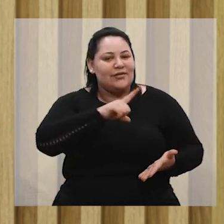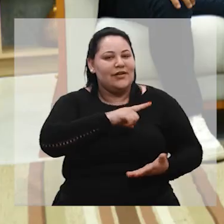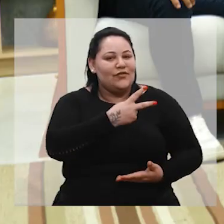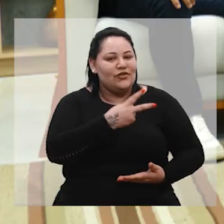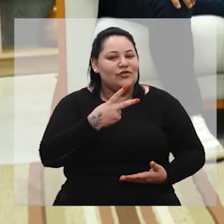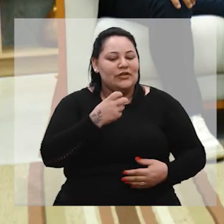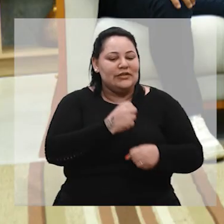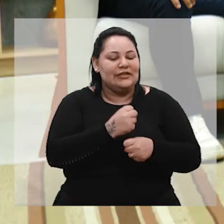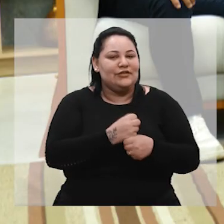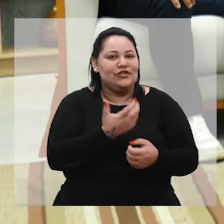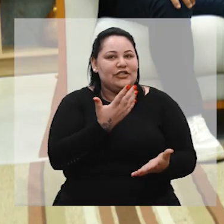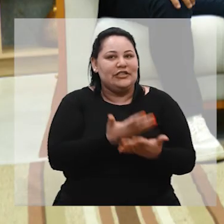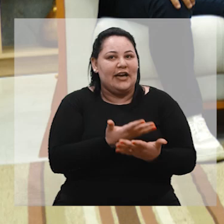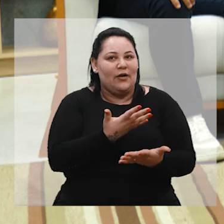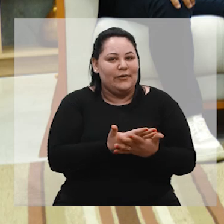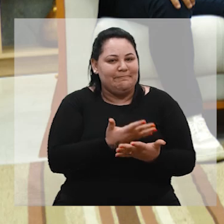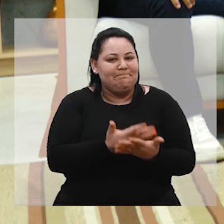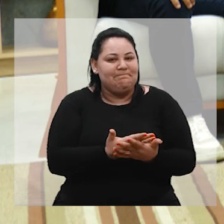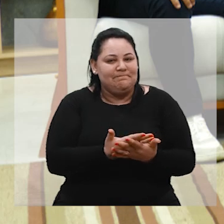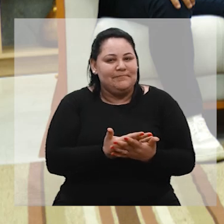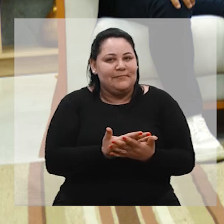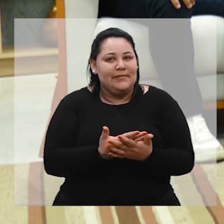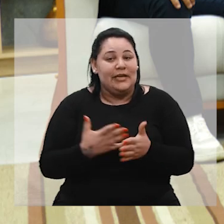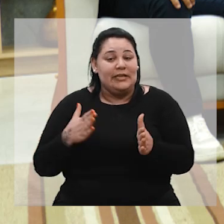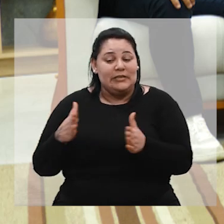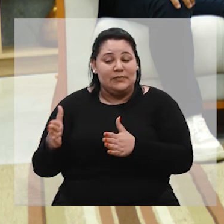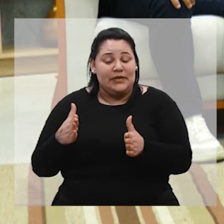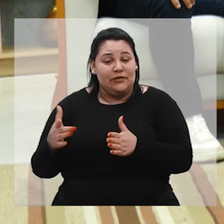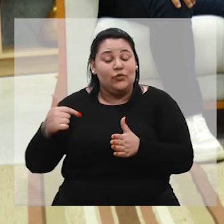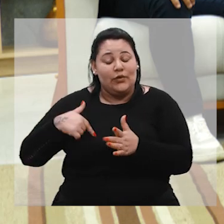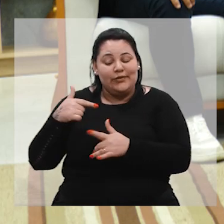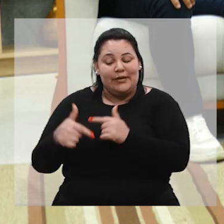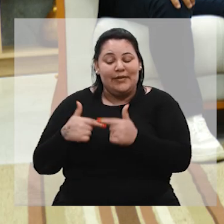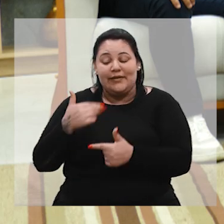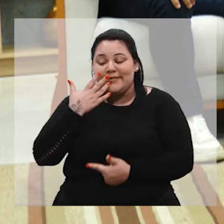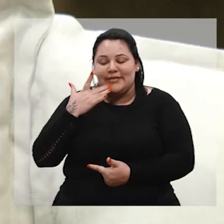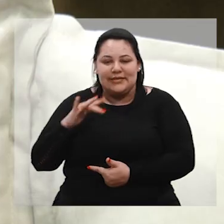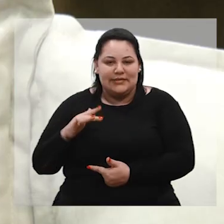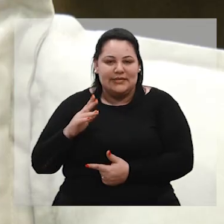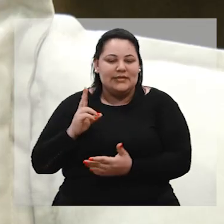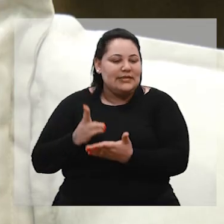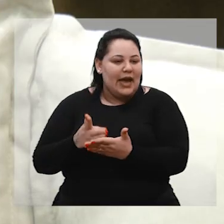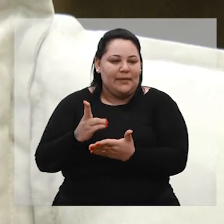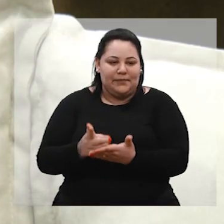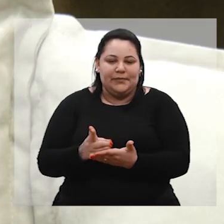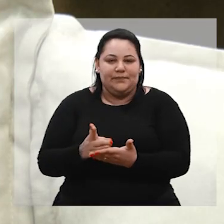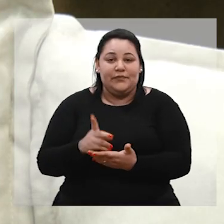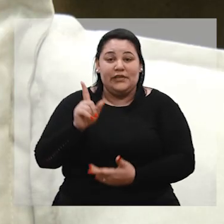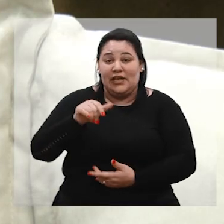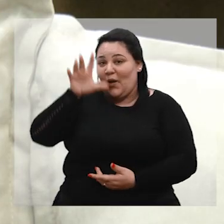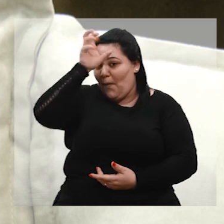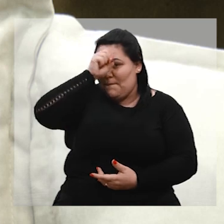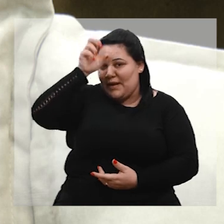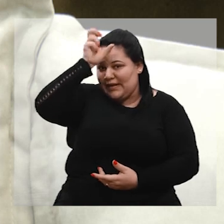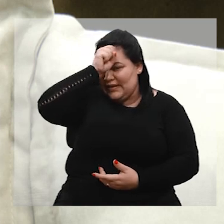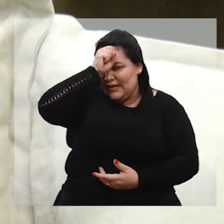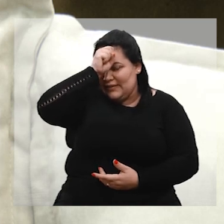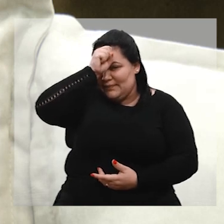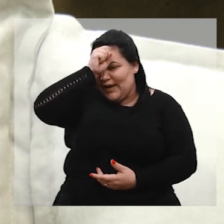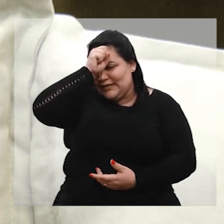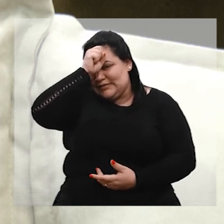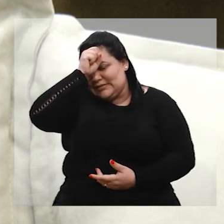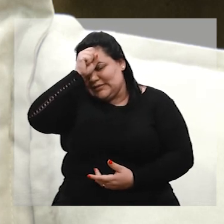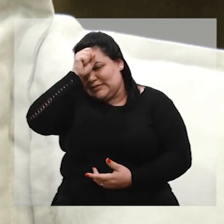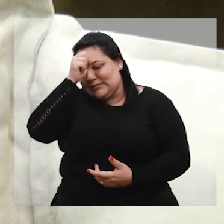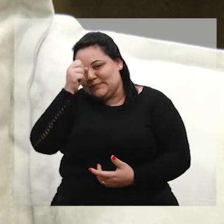Tu sabe que são 22 anos de sala de aula. Grande parte desse período foi com a educação